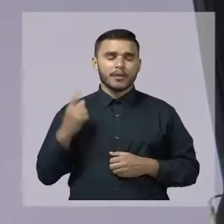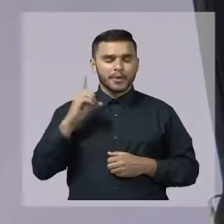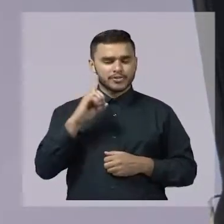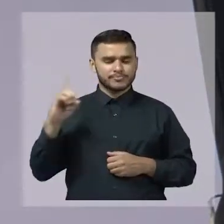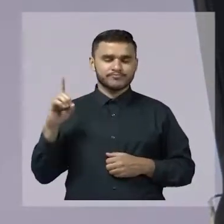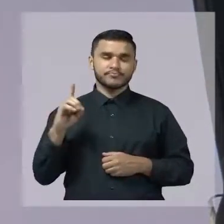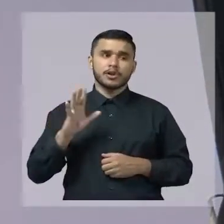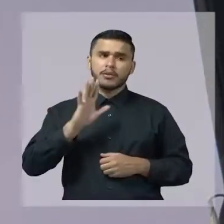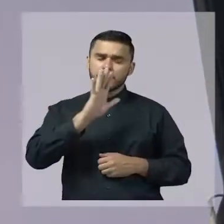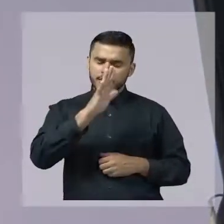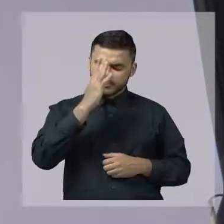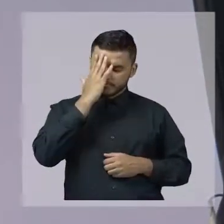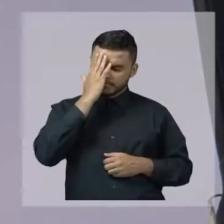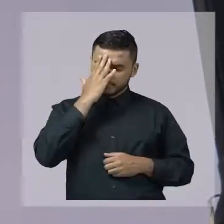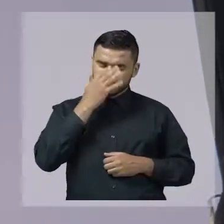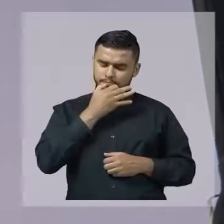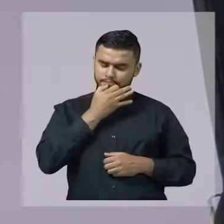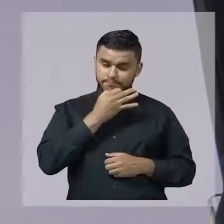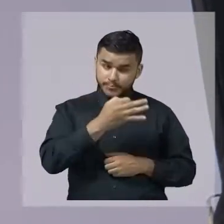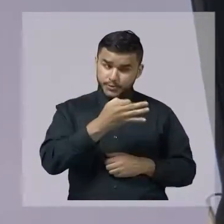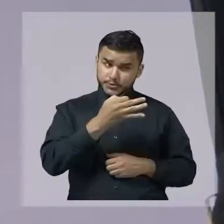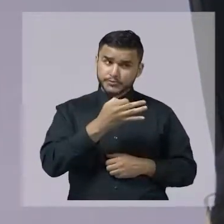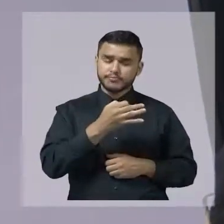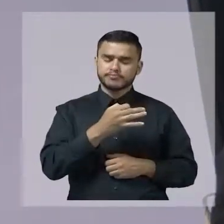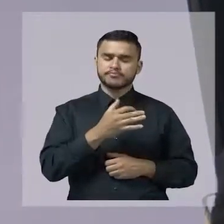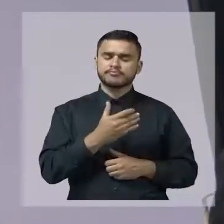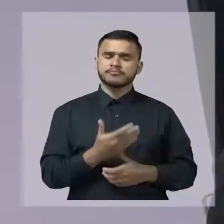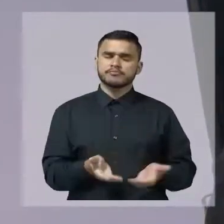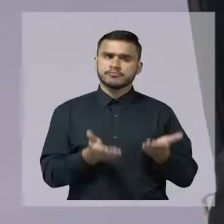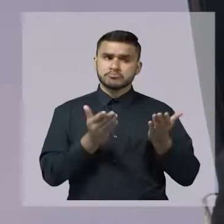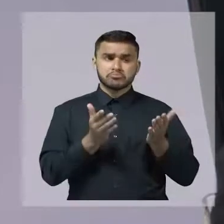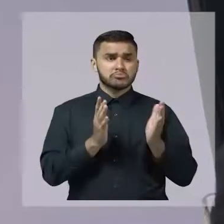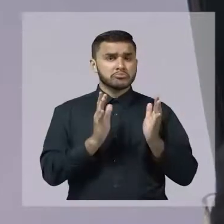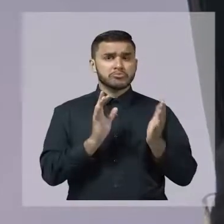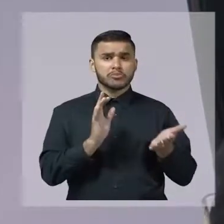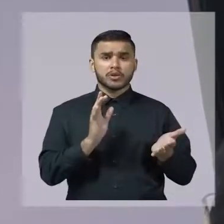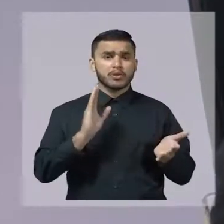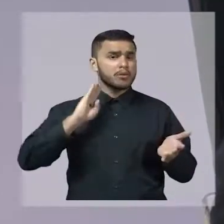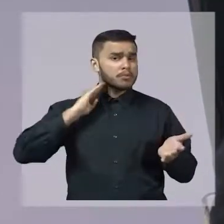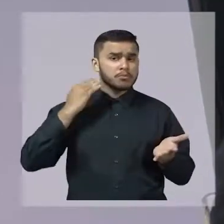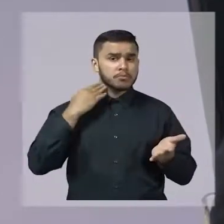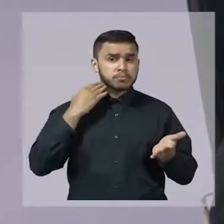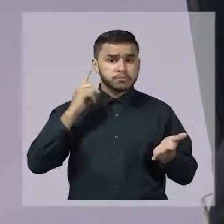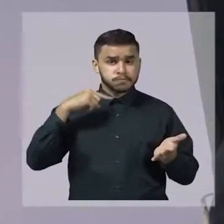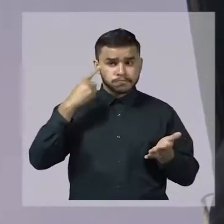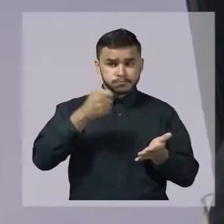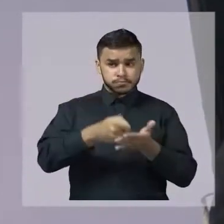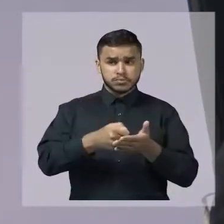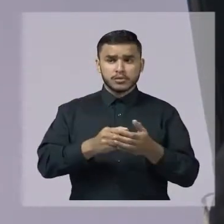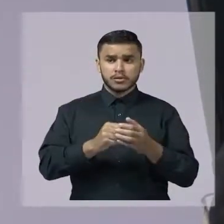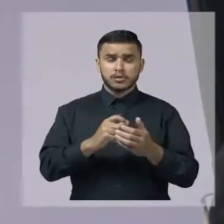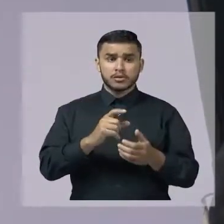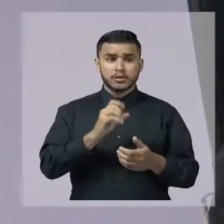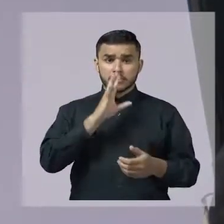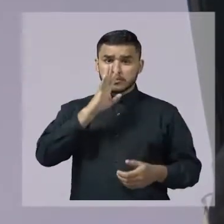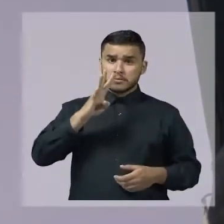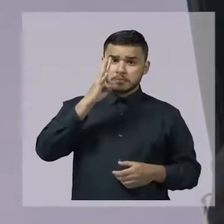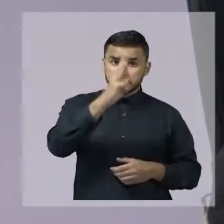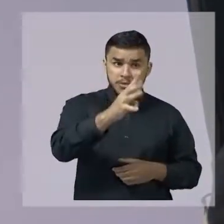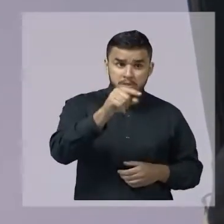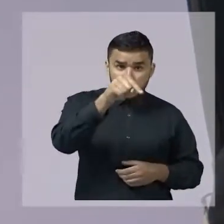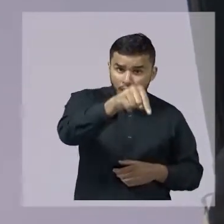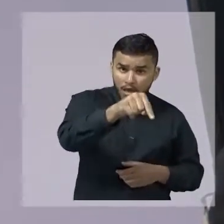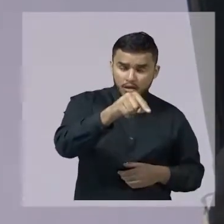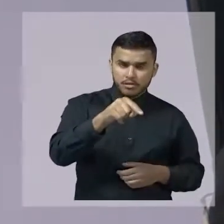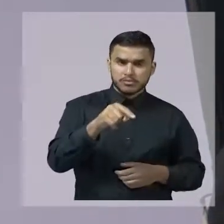ministro, cada juiz, cada pessoa tem o direito de, ao se sentir ofendido, promover ação contra aquele que